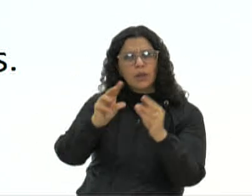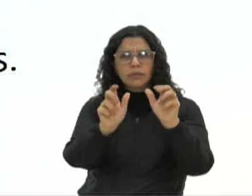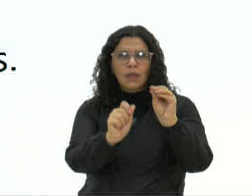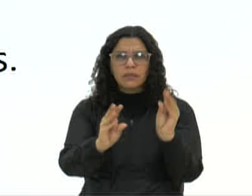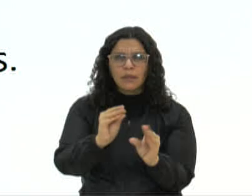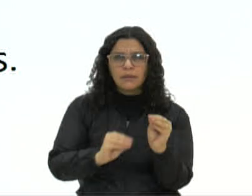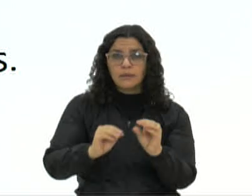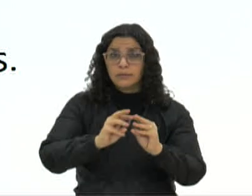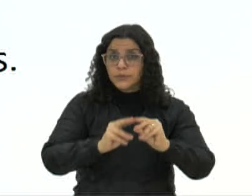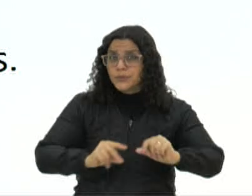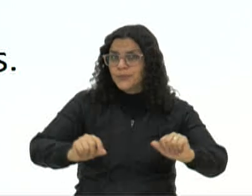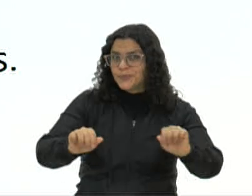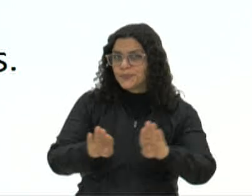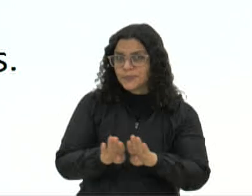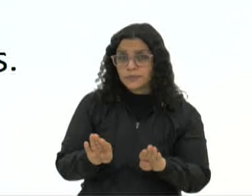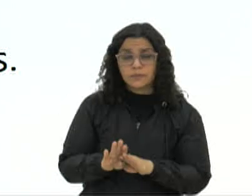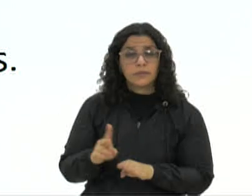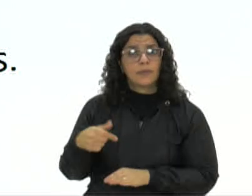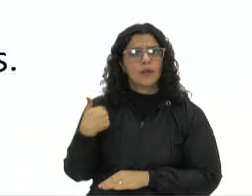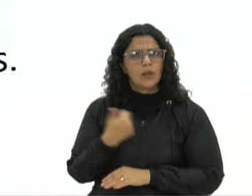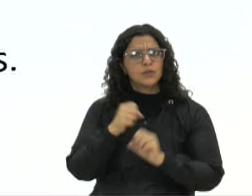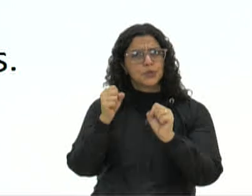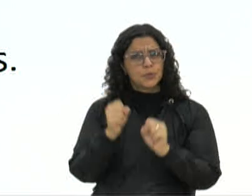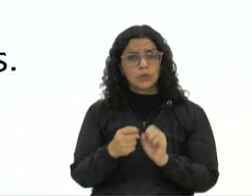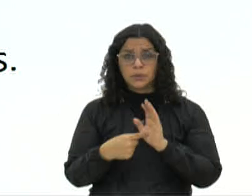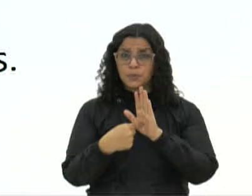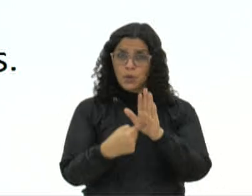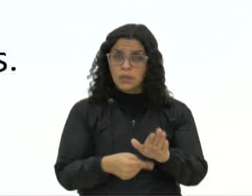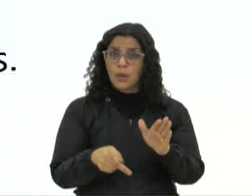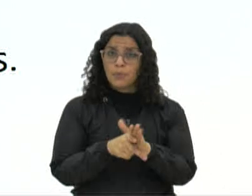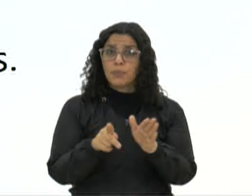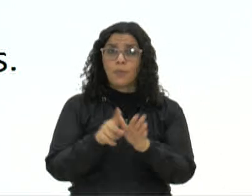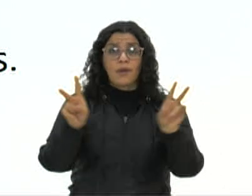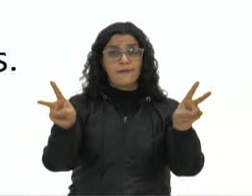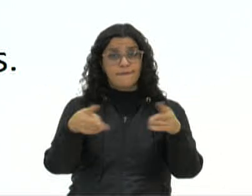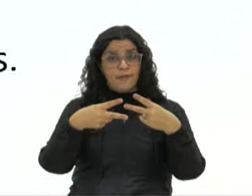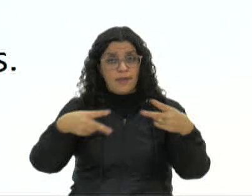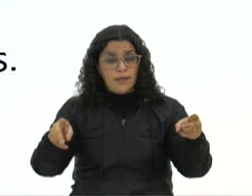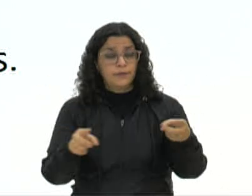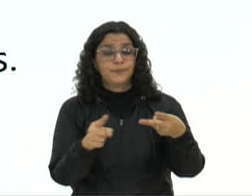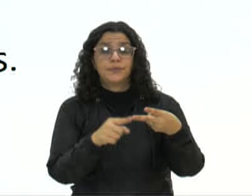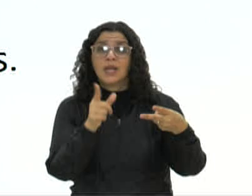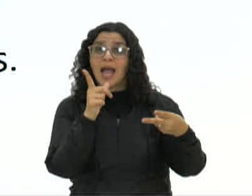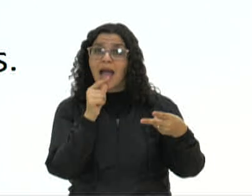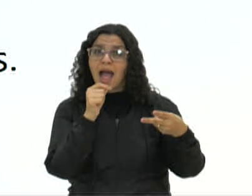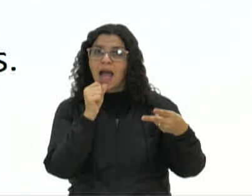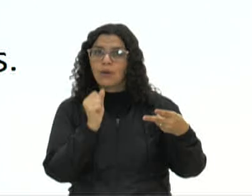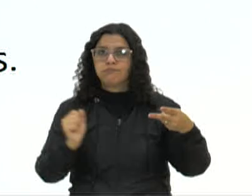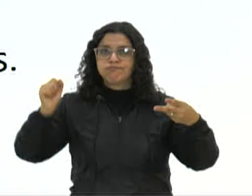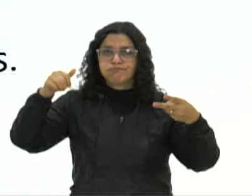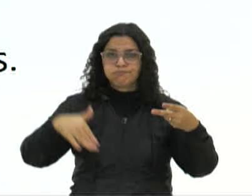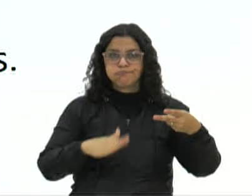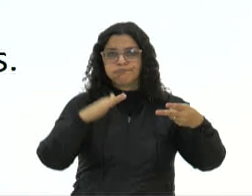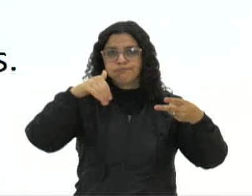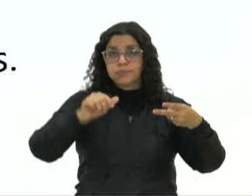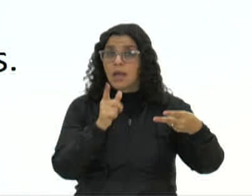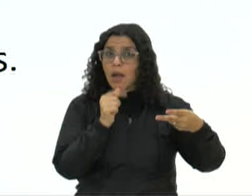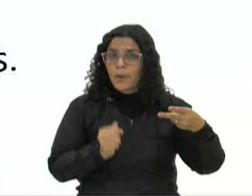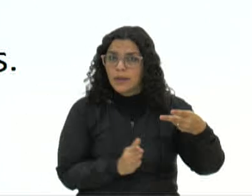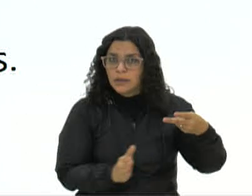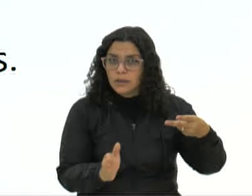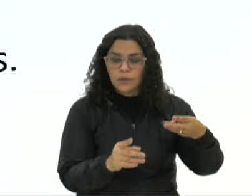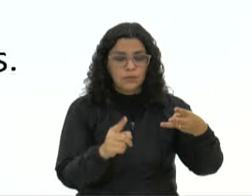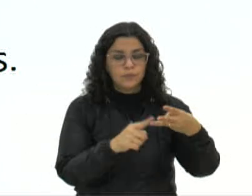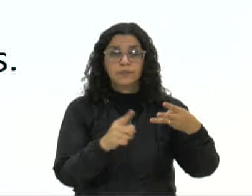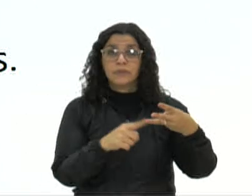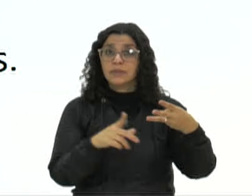modelando esse relevo. Eles podem se manifestar na ação dos ventos, das águas, dos mares, oceanos e dos rios, e também